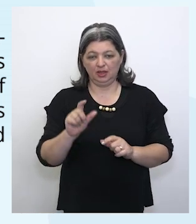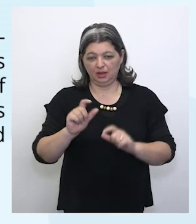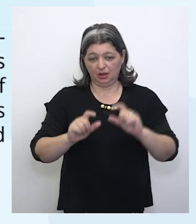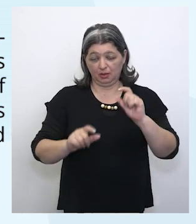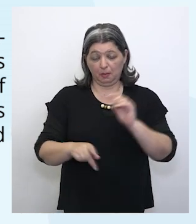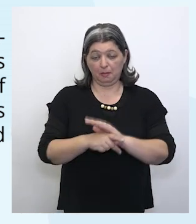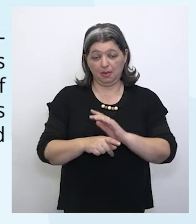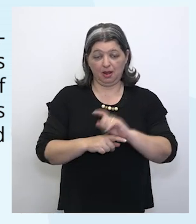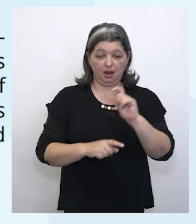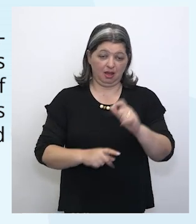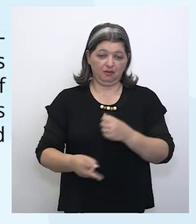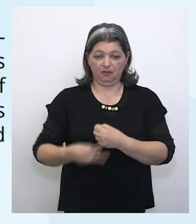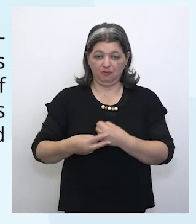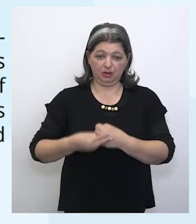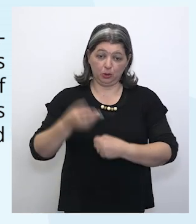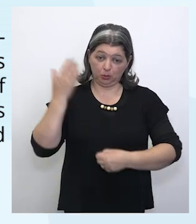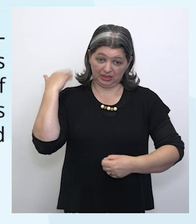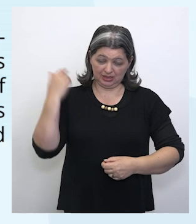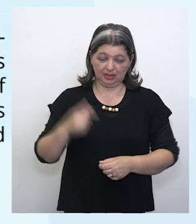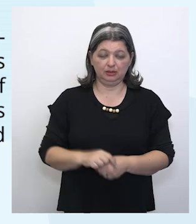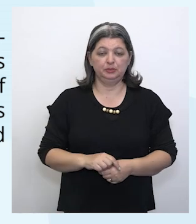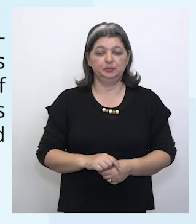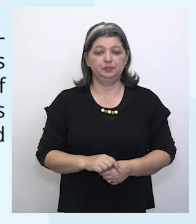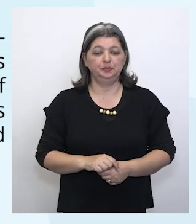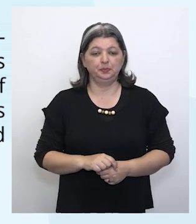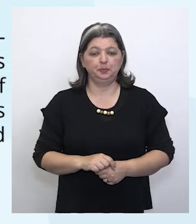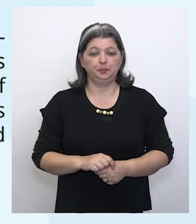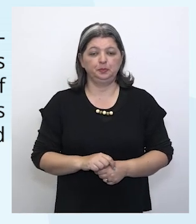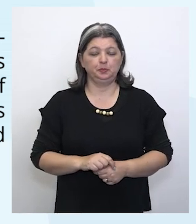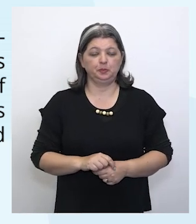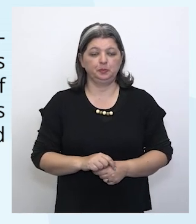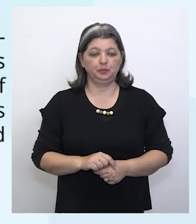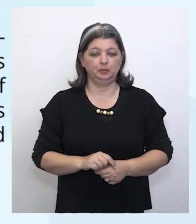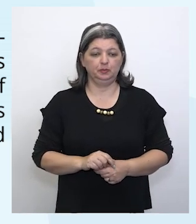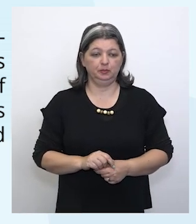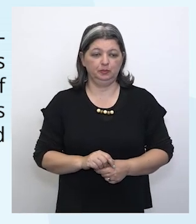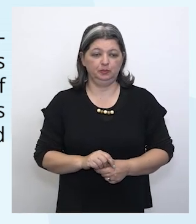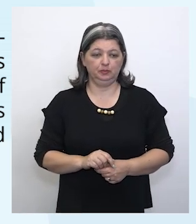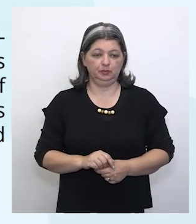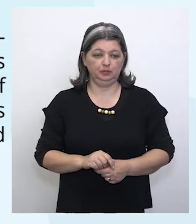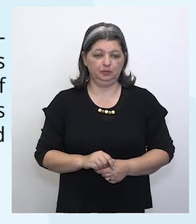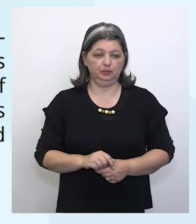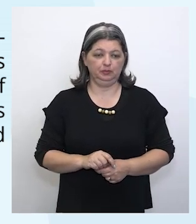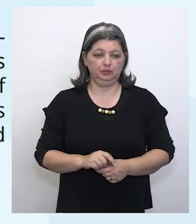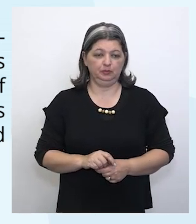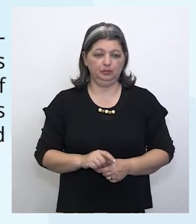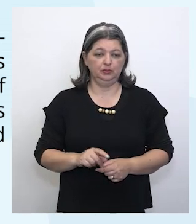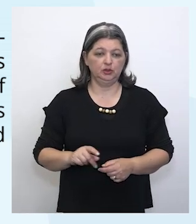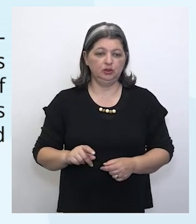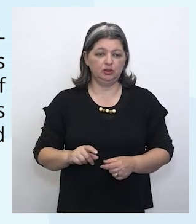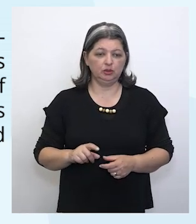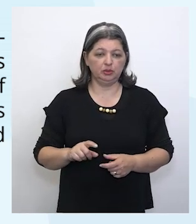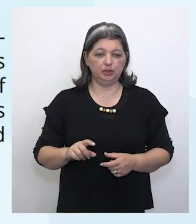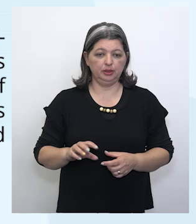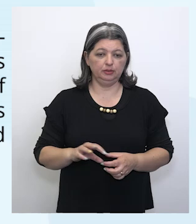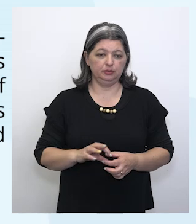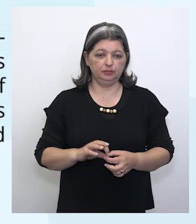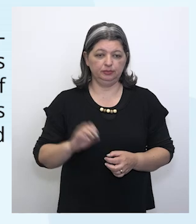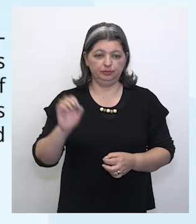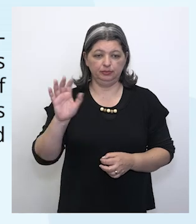passado. Ok? Aumentou. By 9.1% in the EU, na União Europeia.